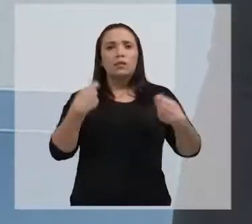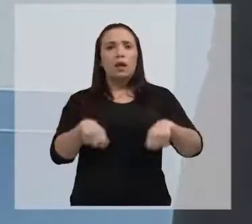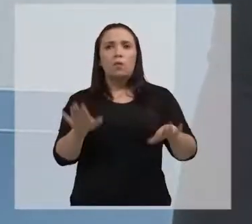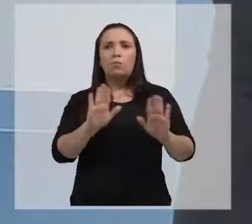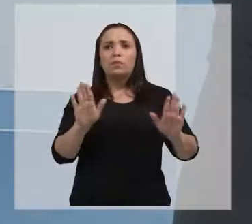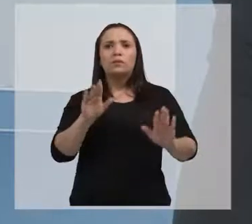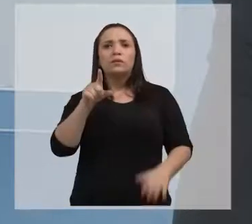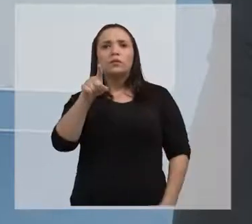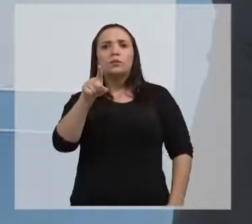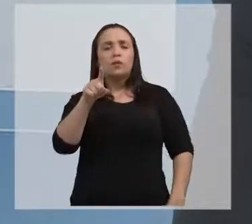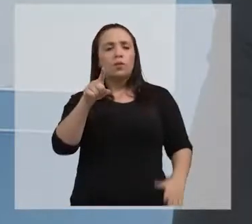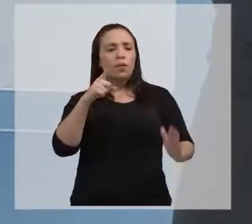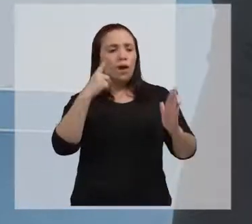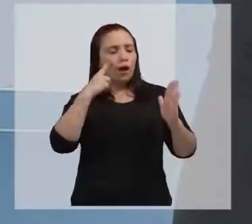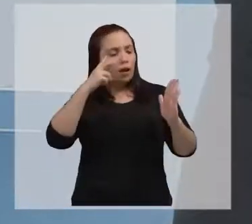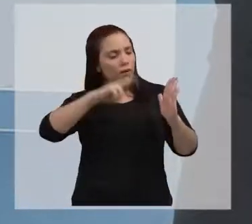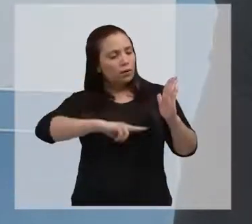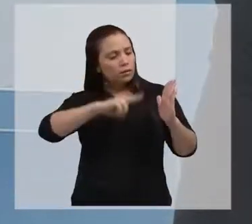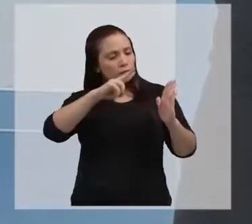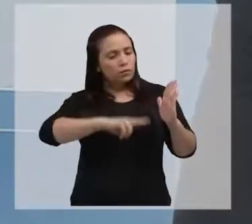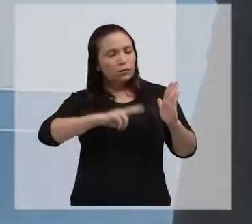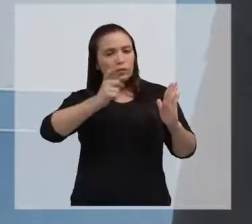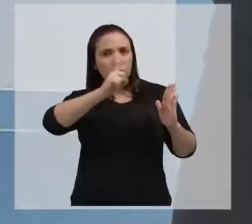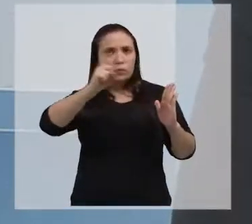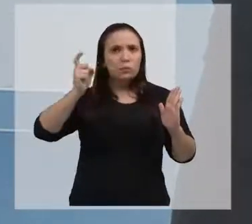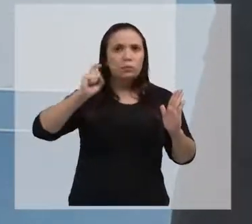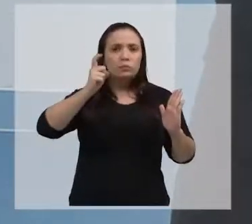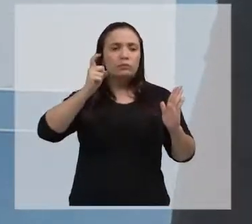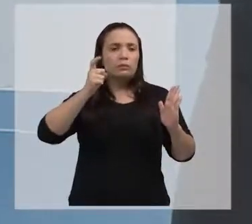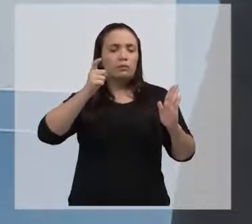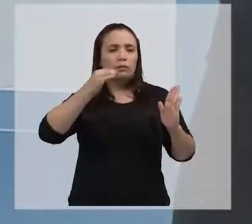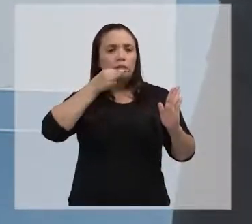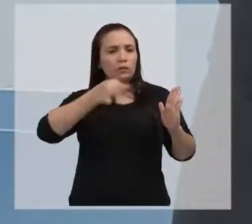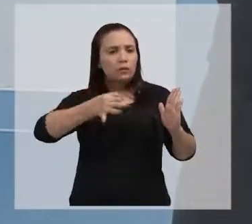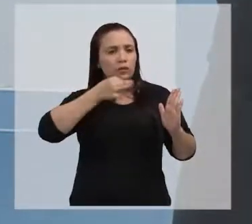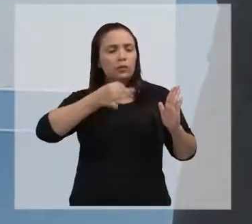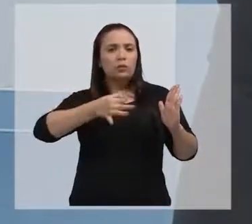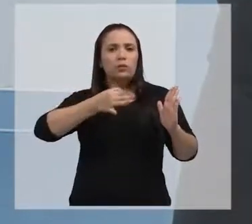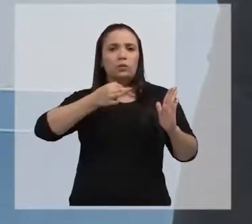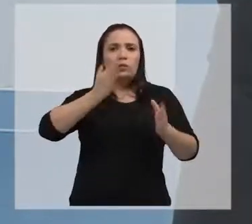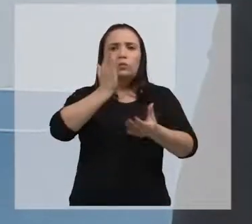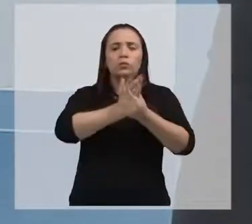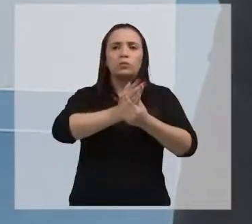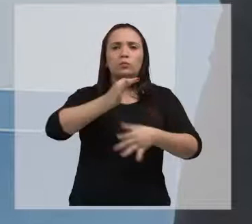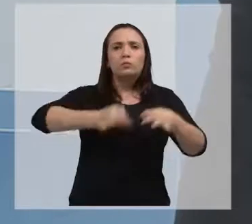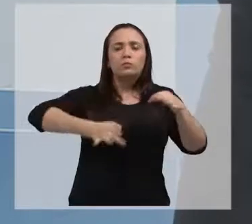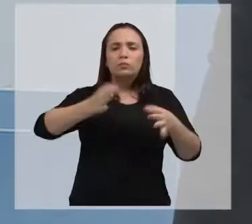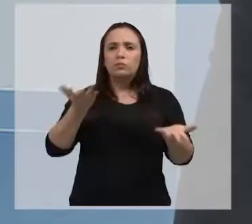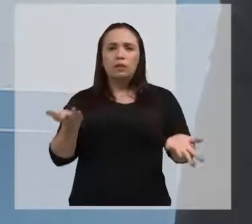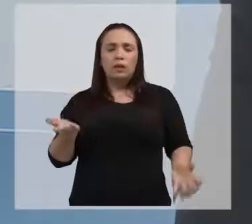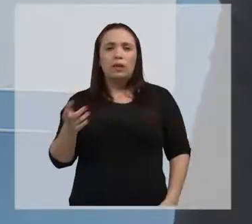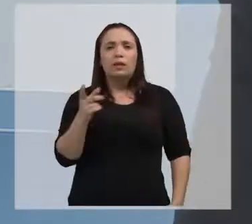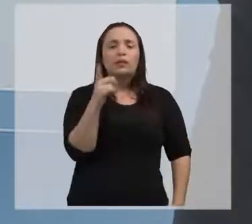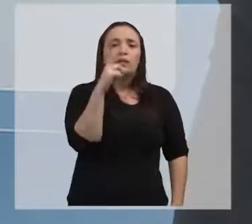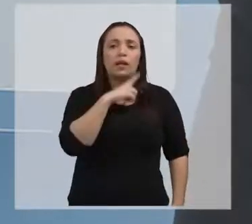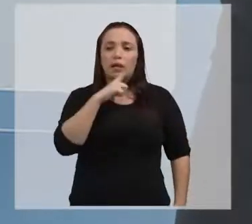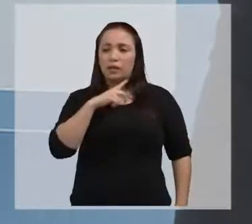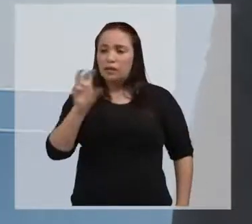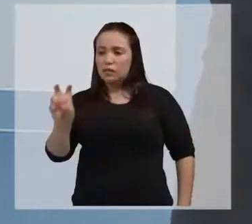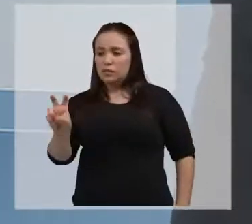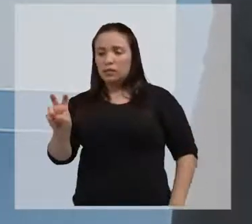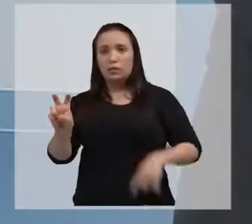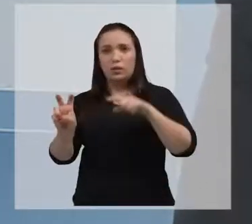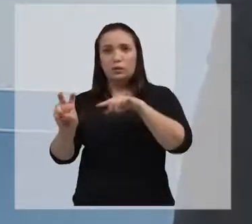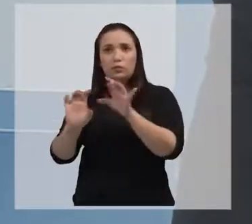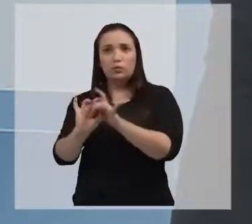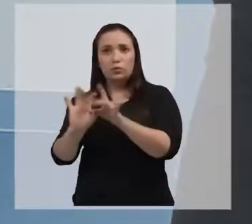analisar o fato juridicamente. Não precisa. Ninguém precisa analisar o fato juridicamente. Tem 5 querendo soltar e 5 querendo